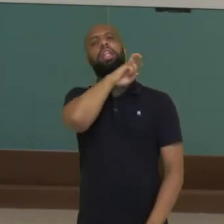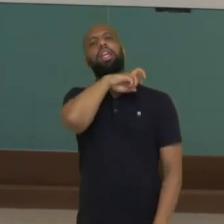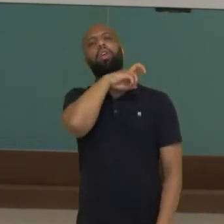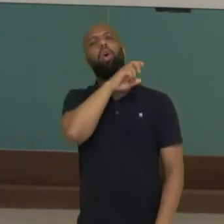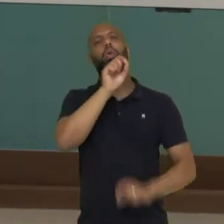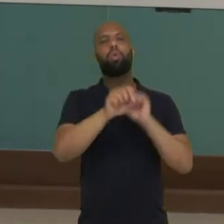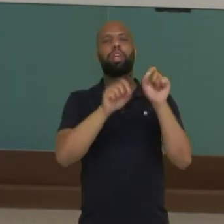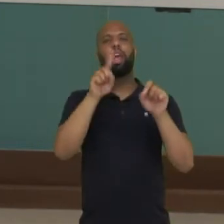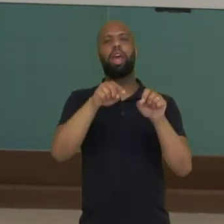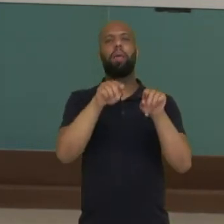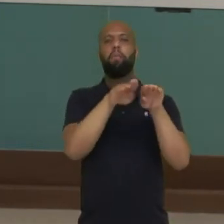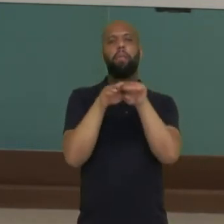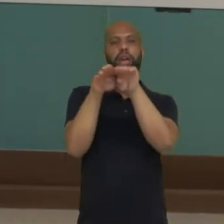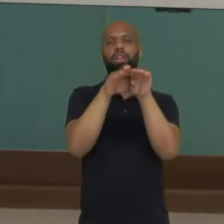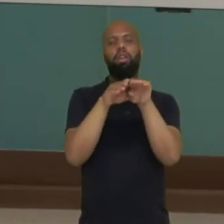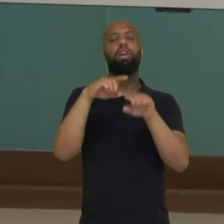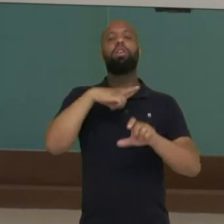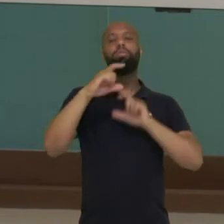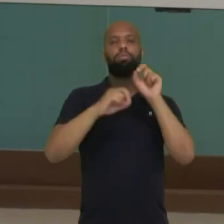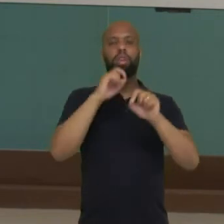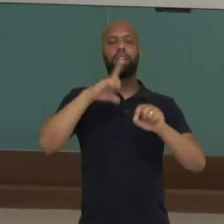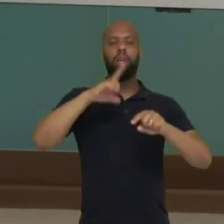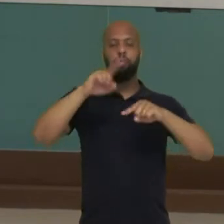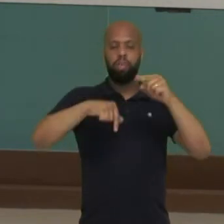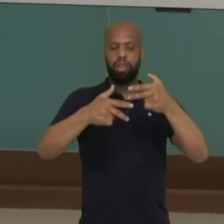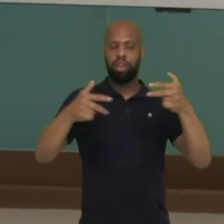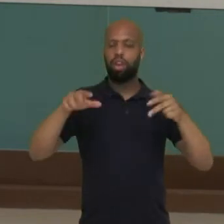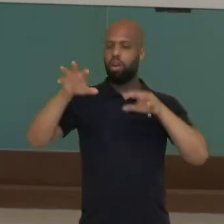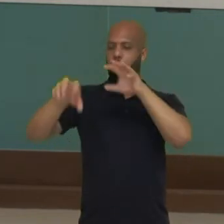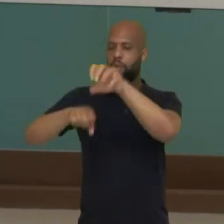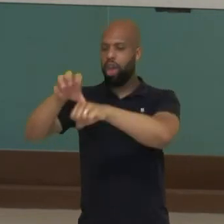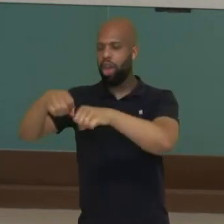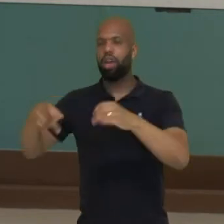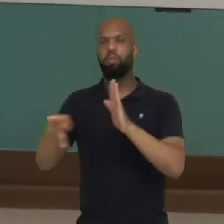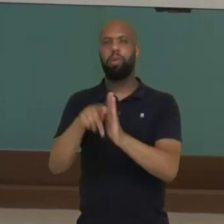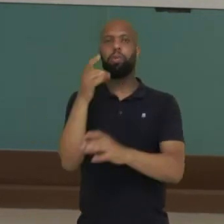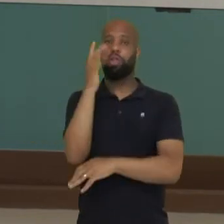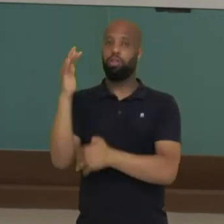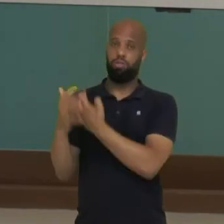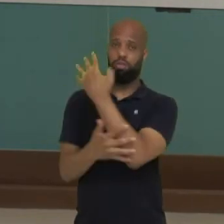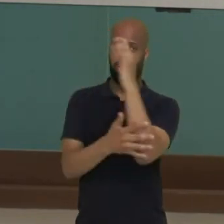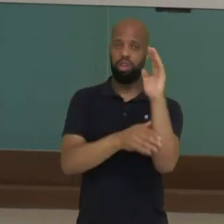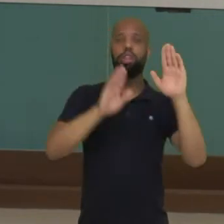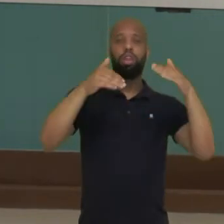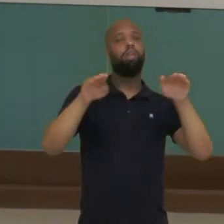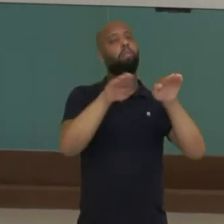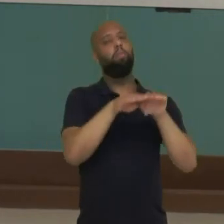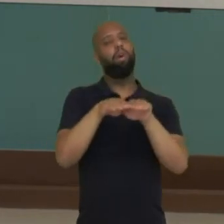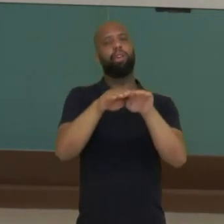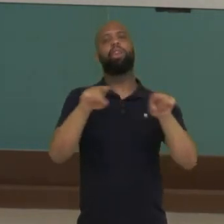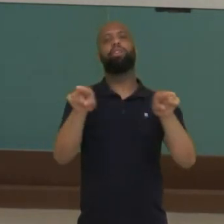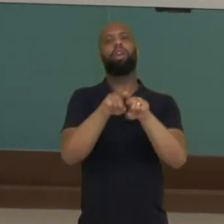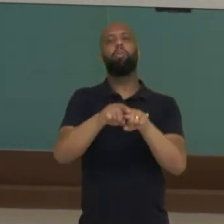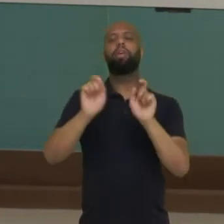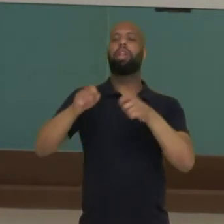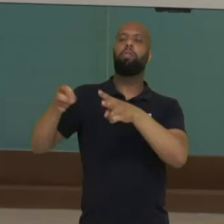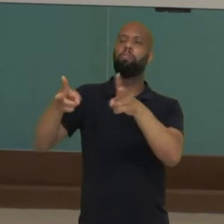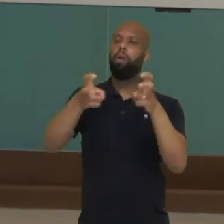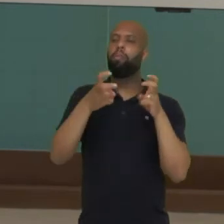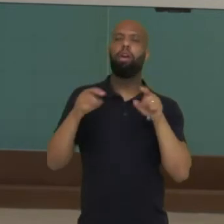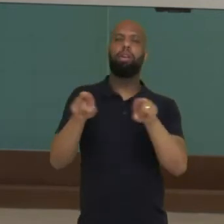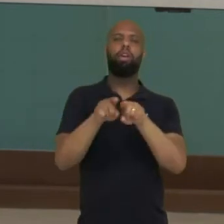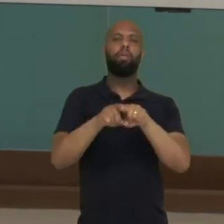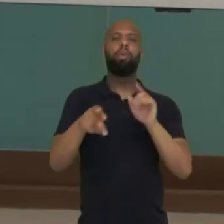uma série de padrões. Assim como os materiais são extraídos da natureza, Os padrões também são observados